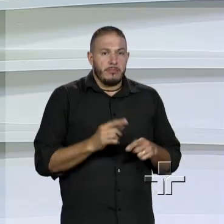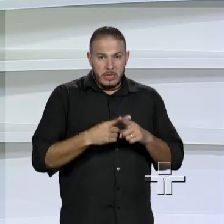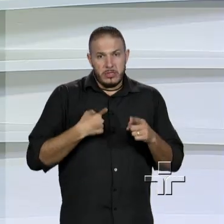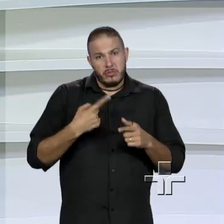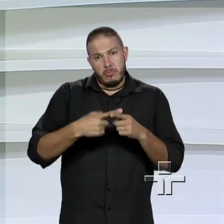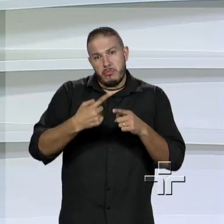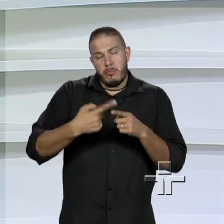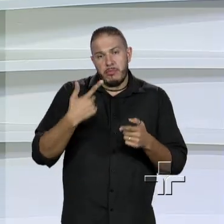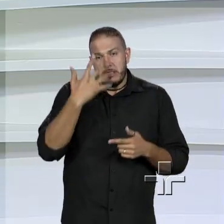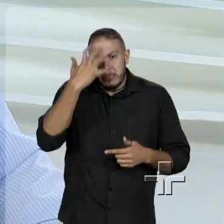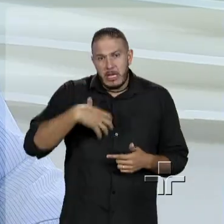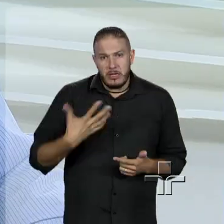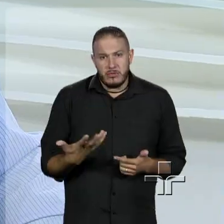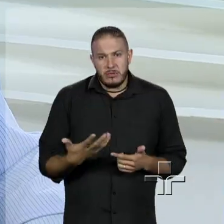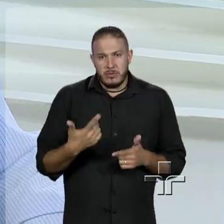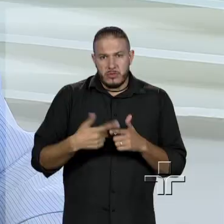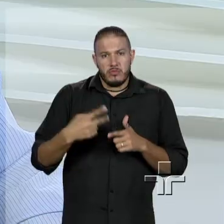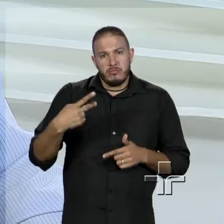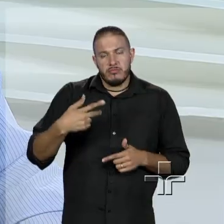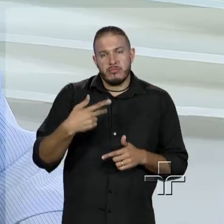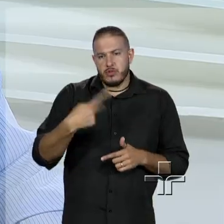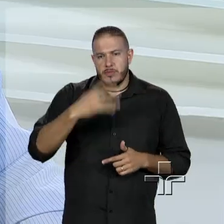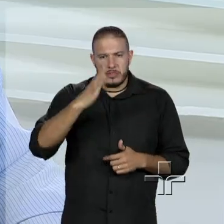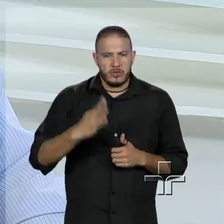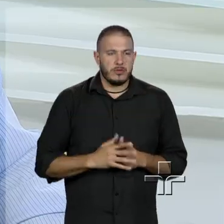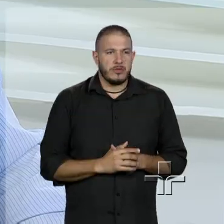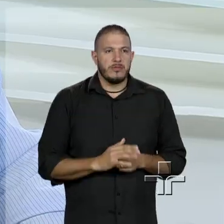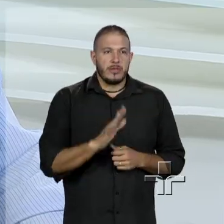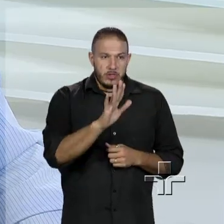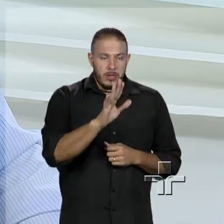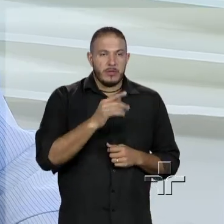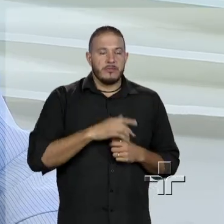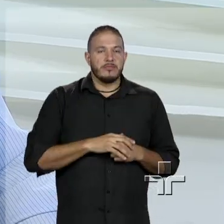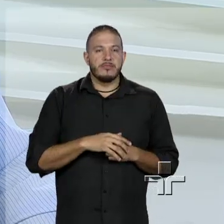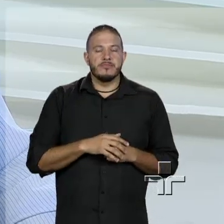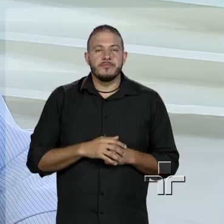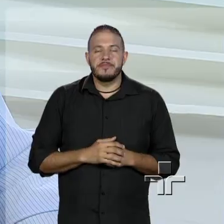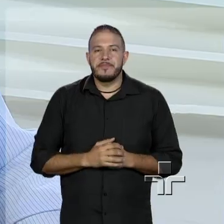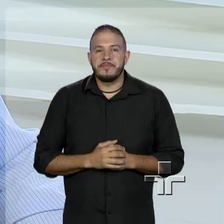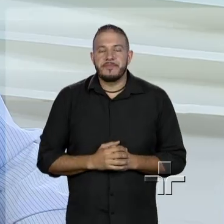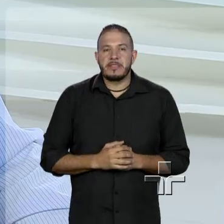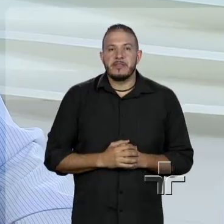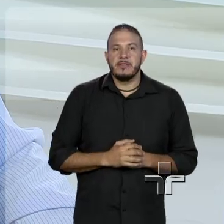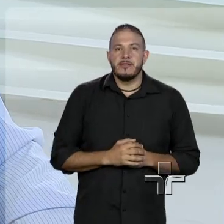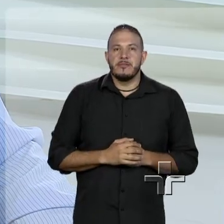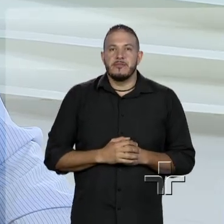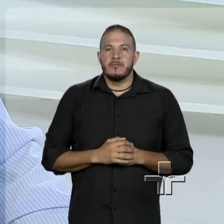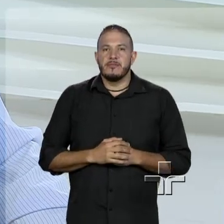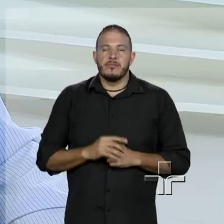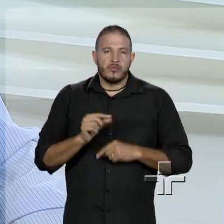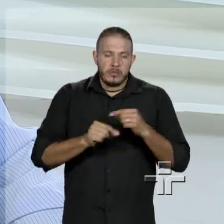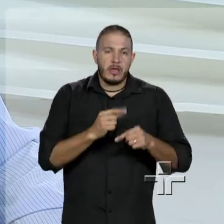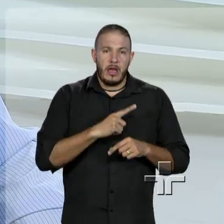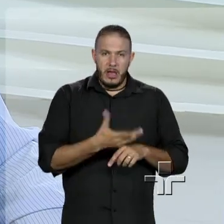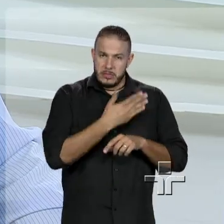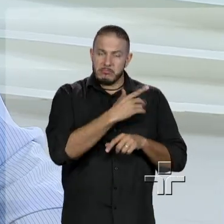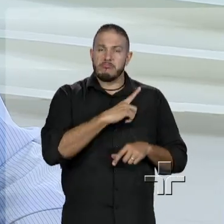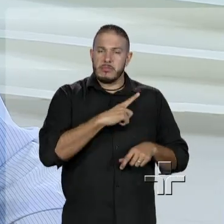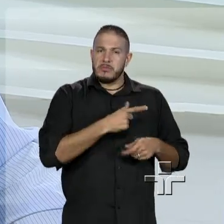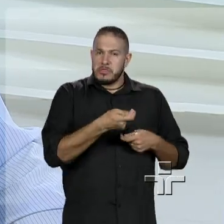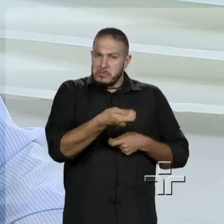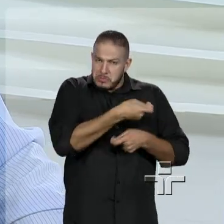no Brasil também. Mas veja, olhe para o que o Ilan fez. Foi uma administração